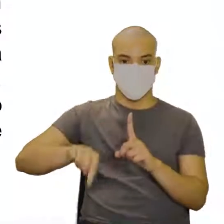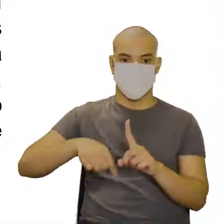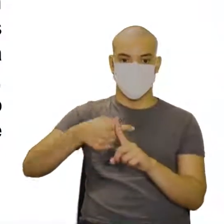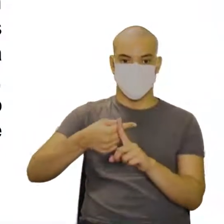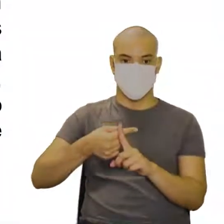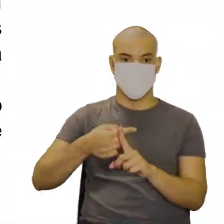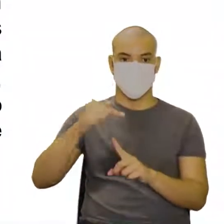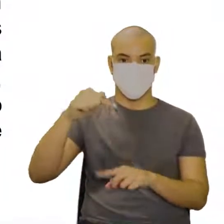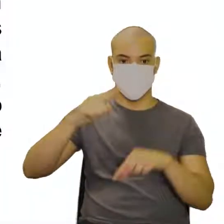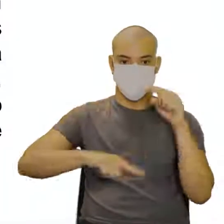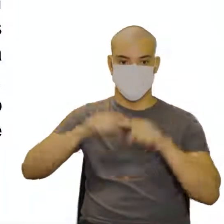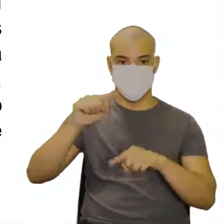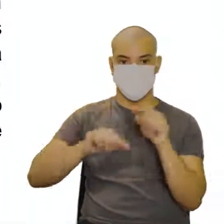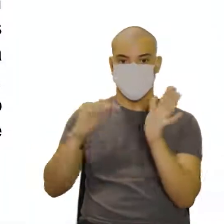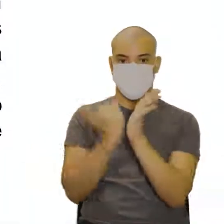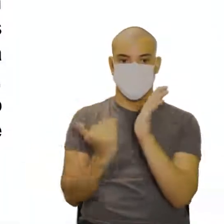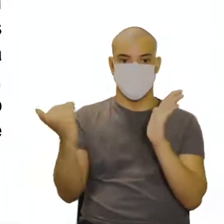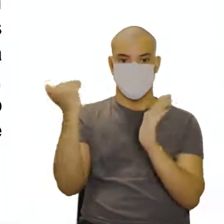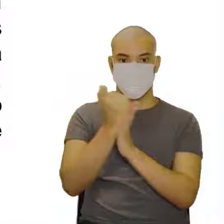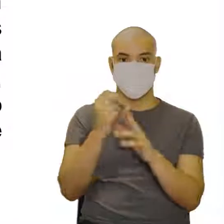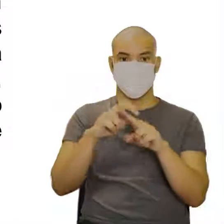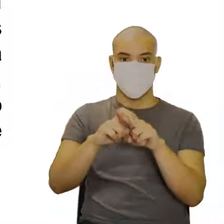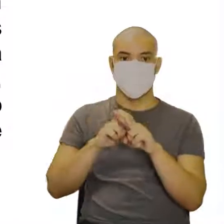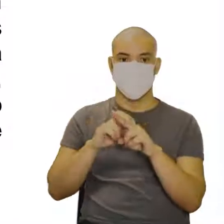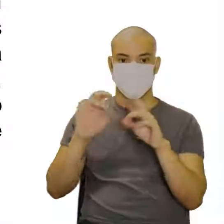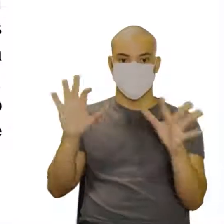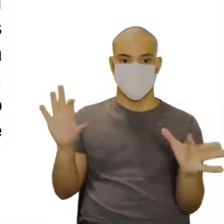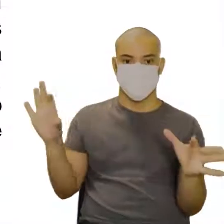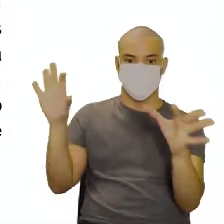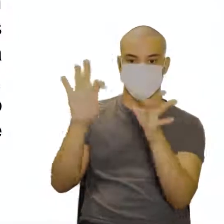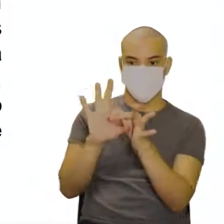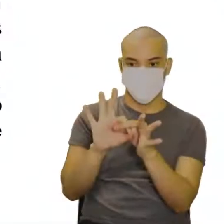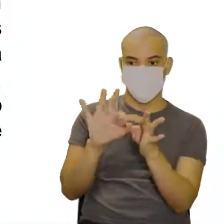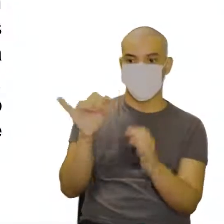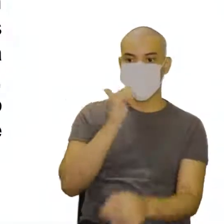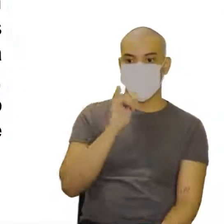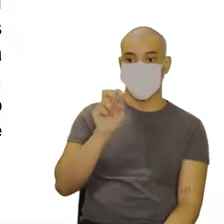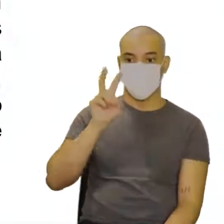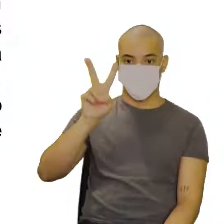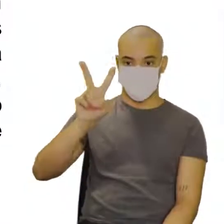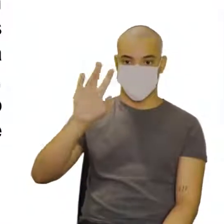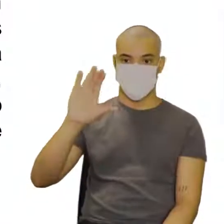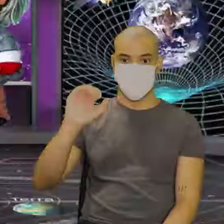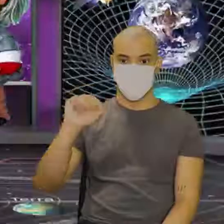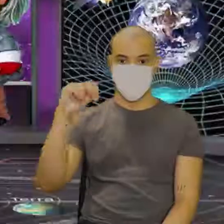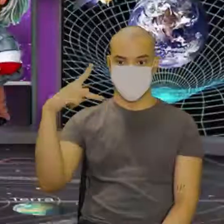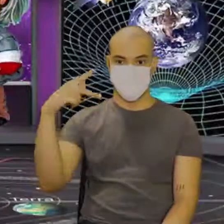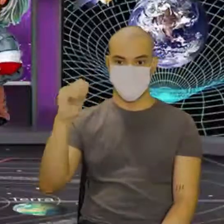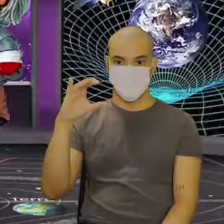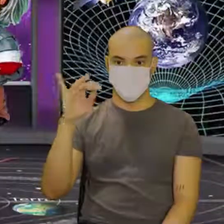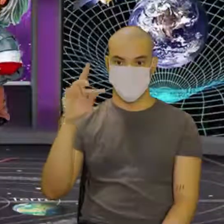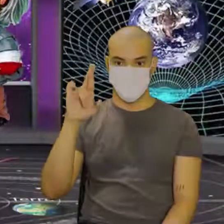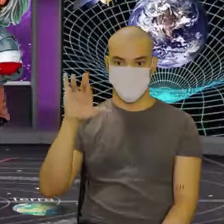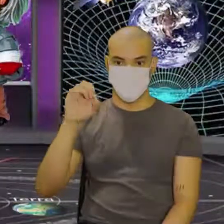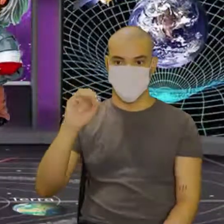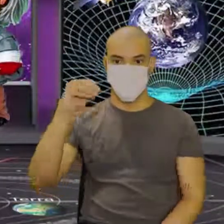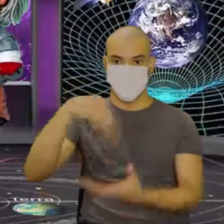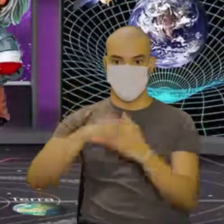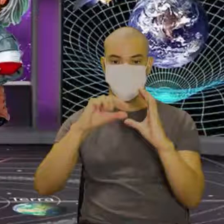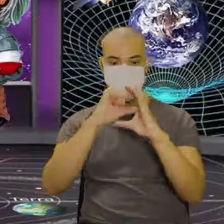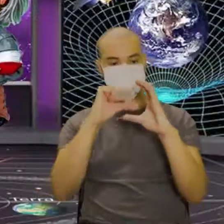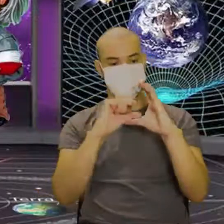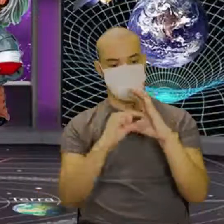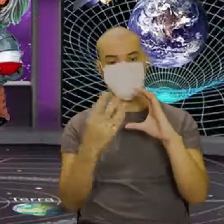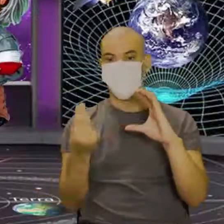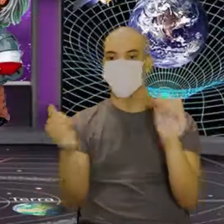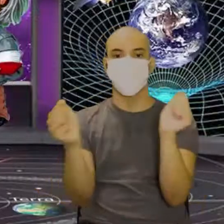tiver placas de área maior, ok? Então, se eu ligo aí dois capacitores, lá uma pilha. Então, eu tenho uma pilha, por